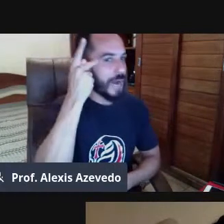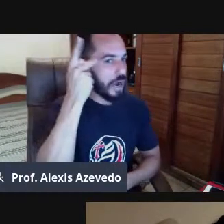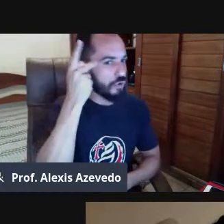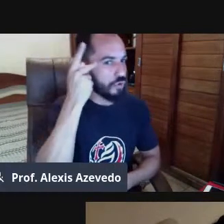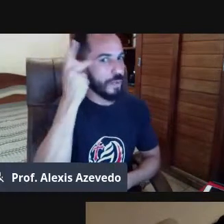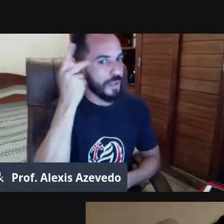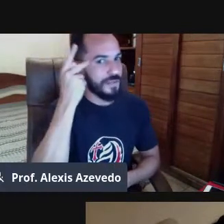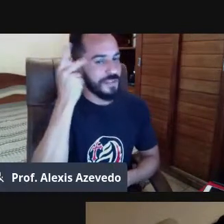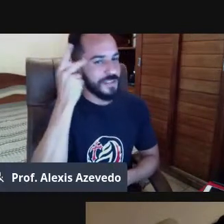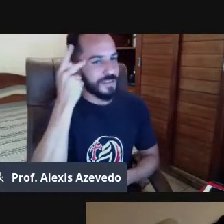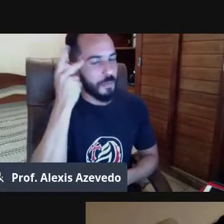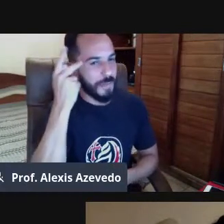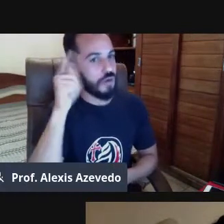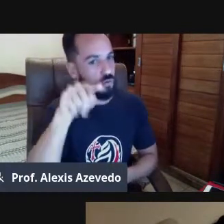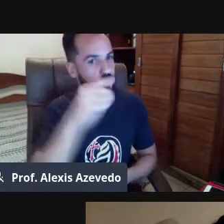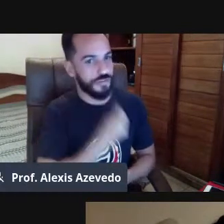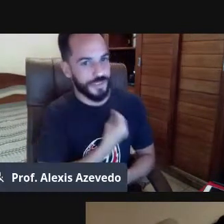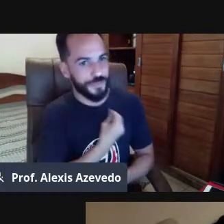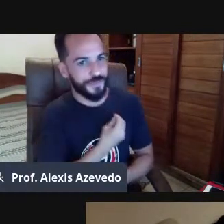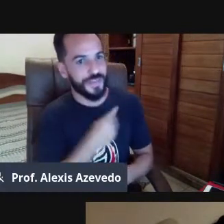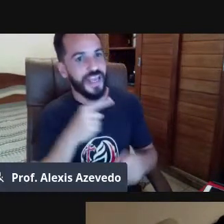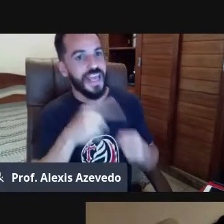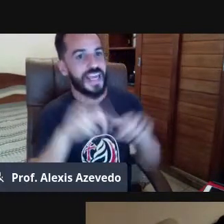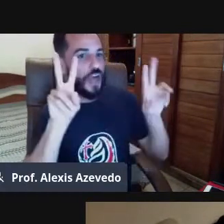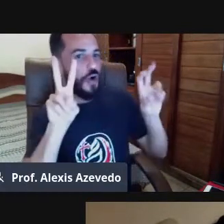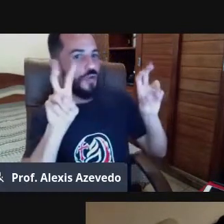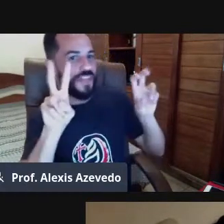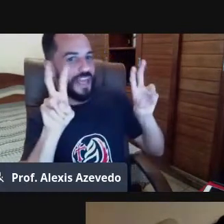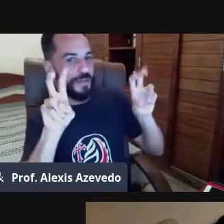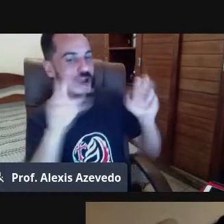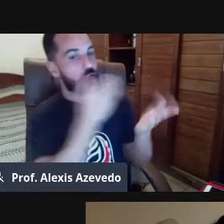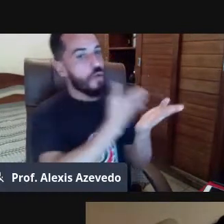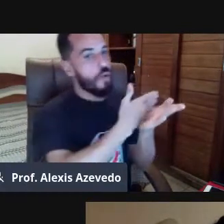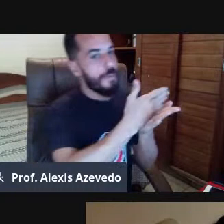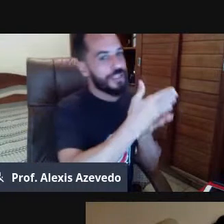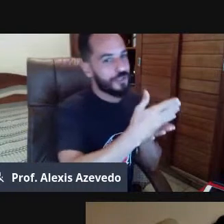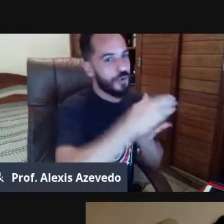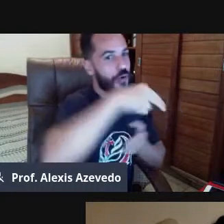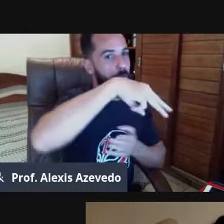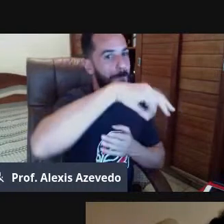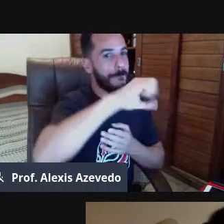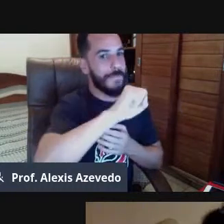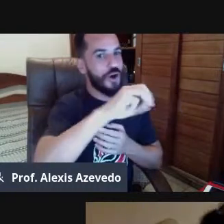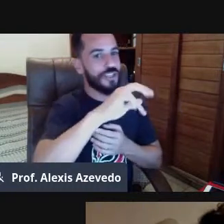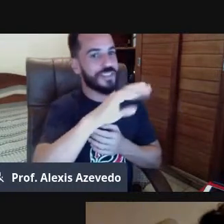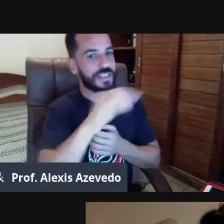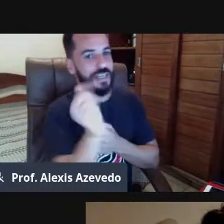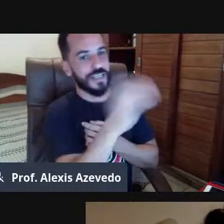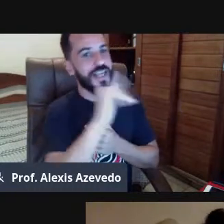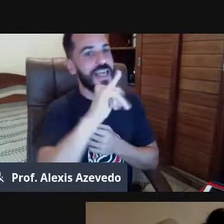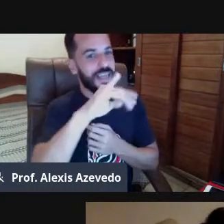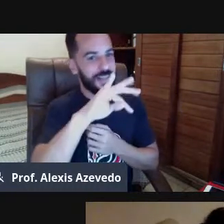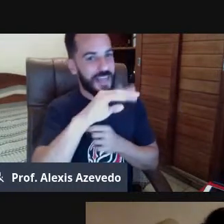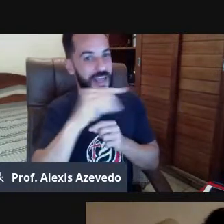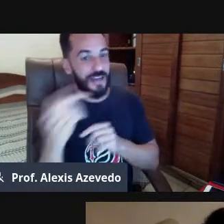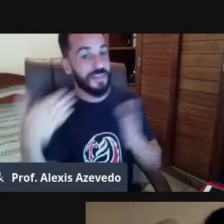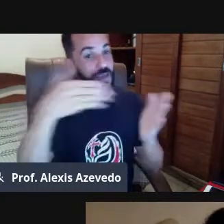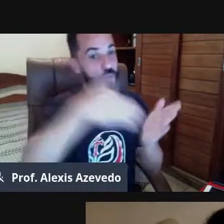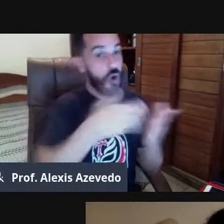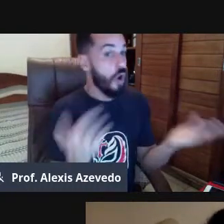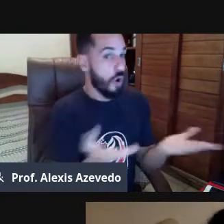né, a partir da mostra interna da escola, Bienal de São Paulo, né? Então, é uma artista que está